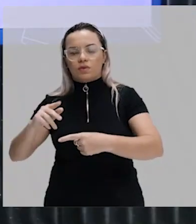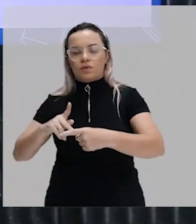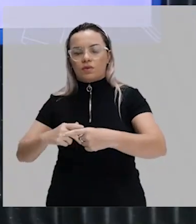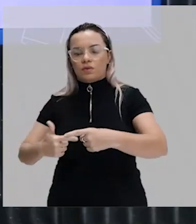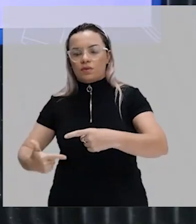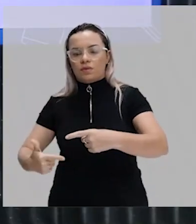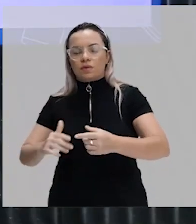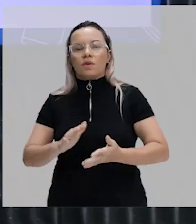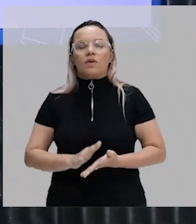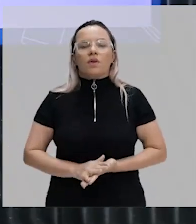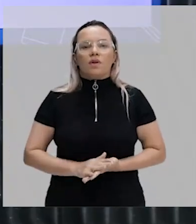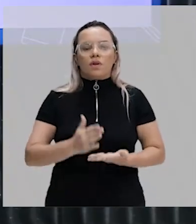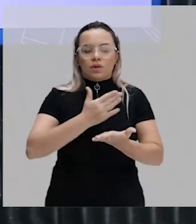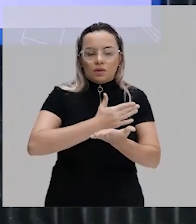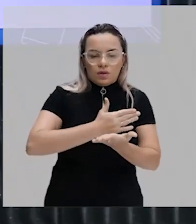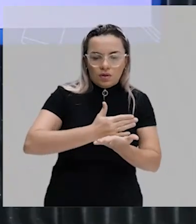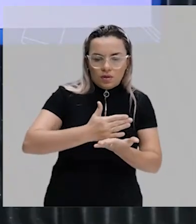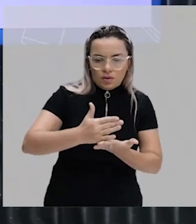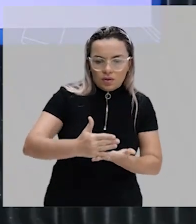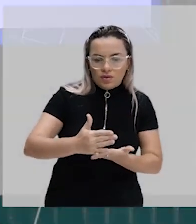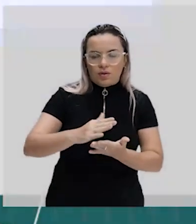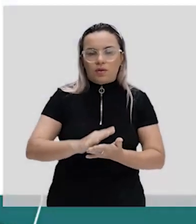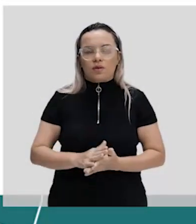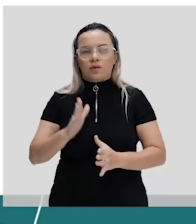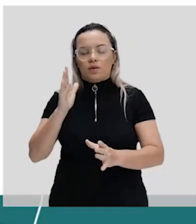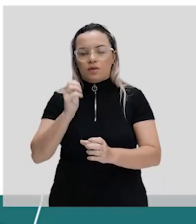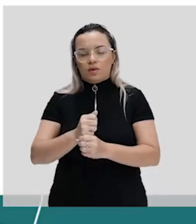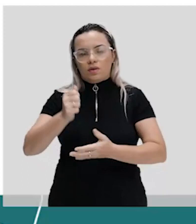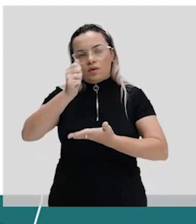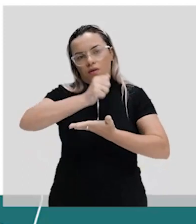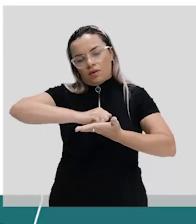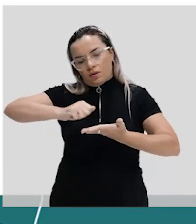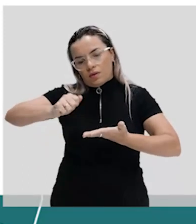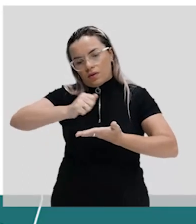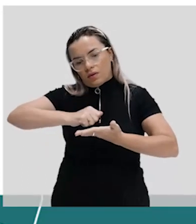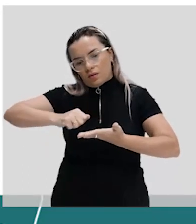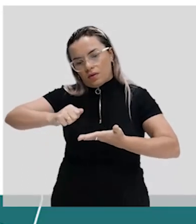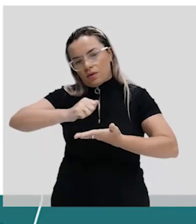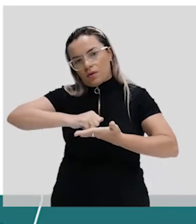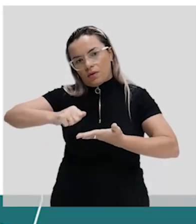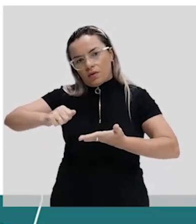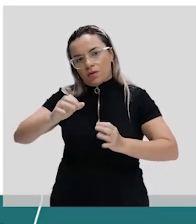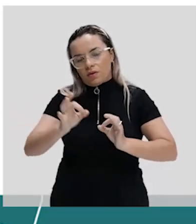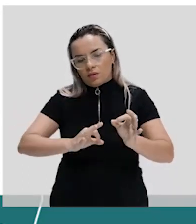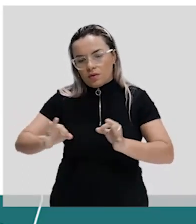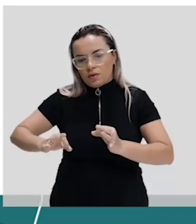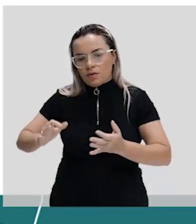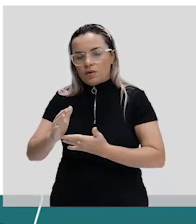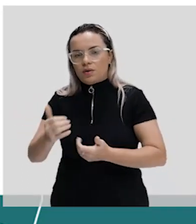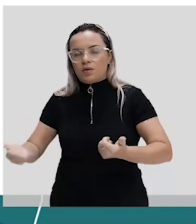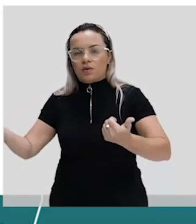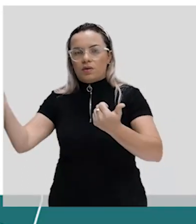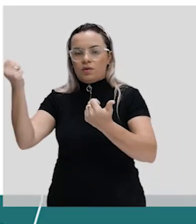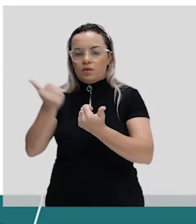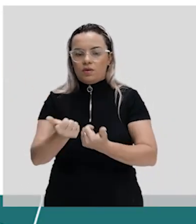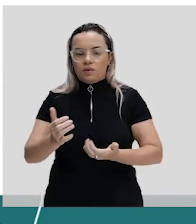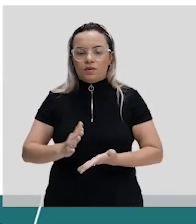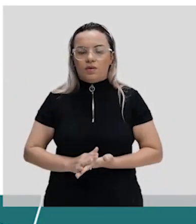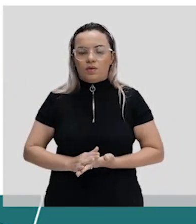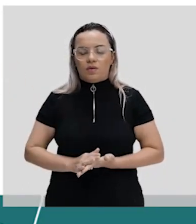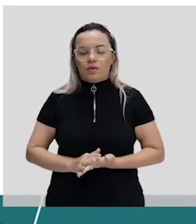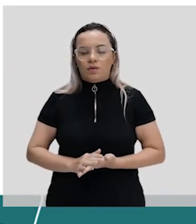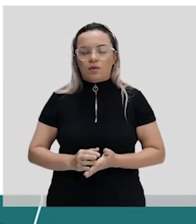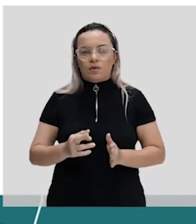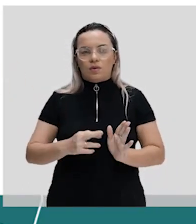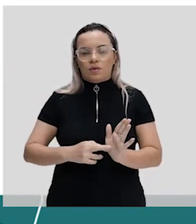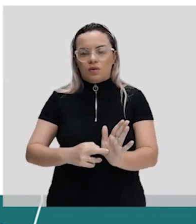P2. Vou começar, né, a escrever fazer aqui as substituições dentro dessa representação